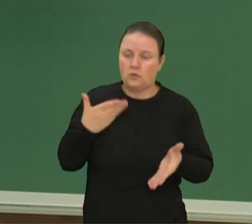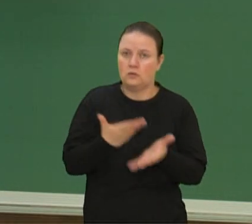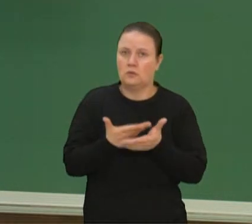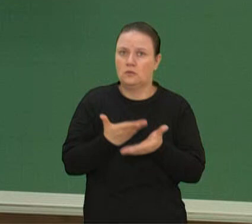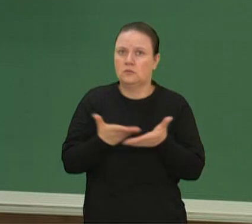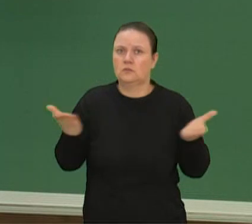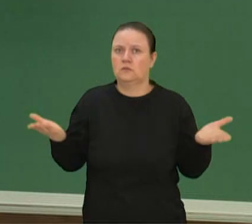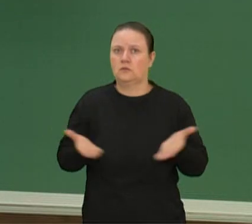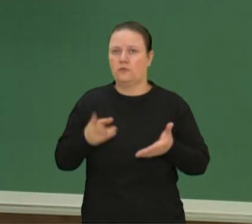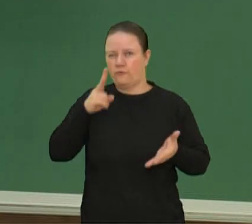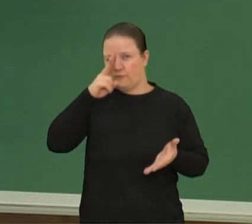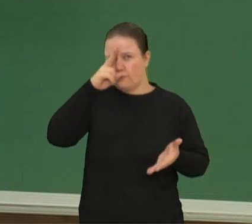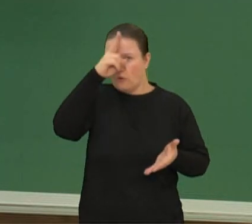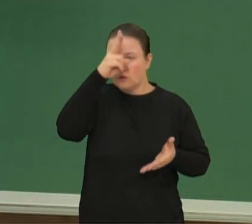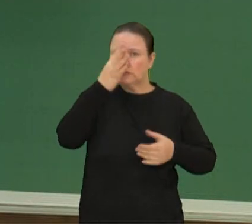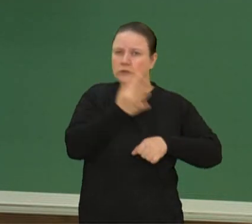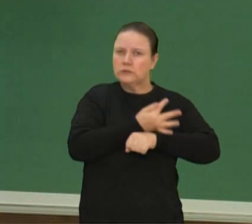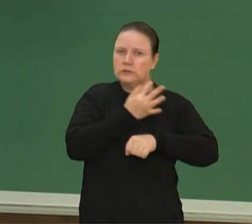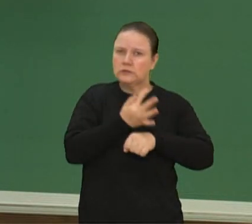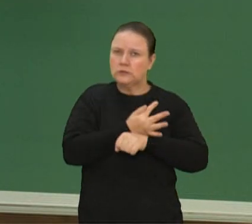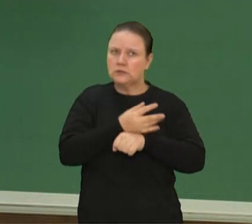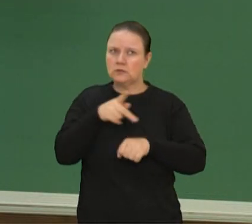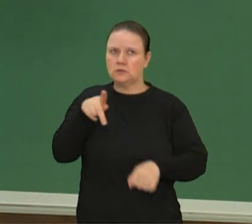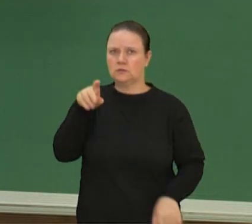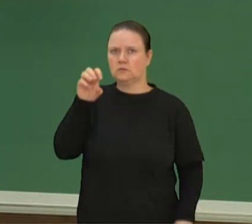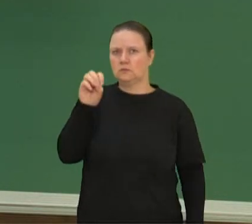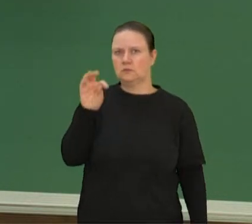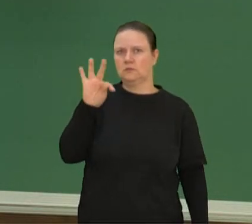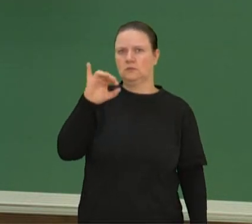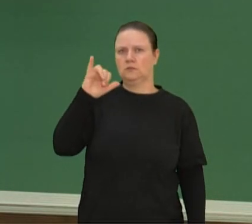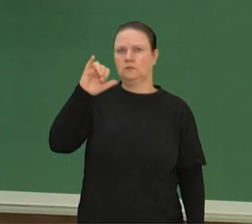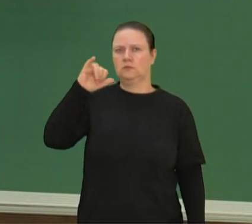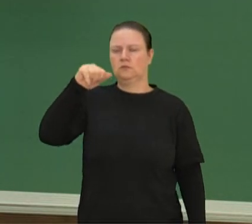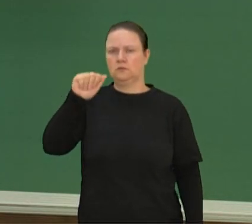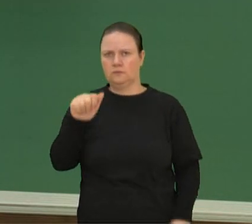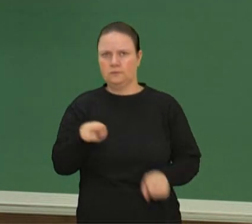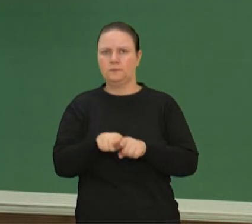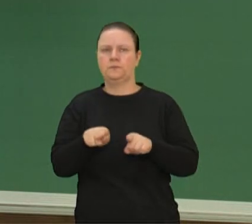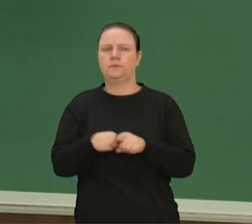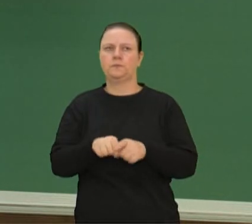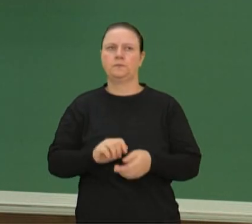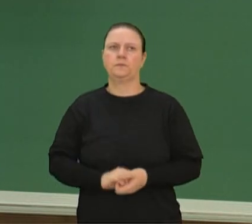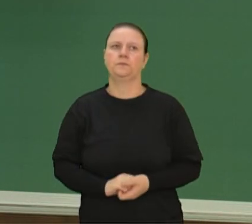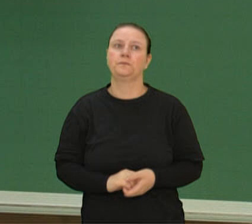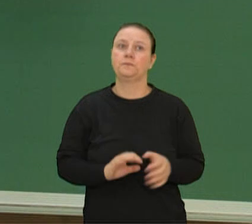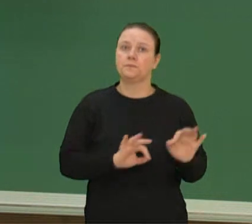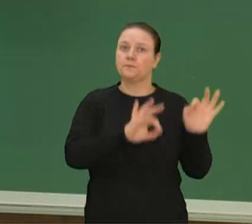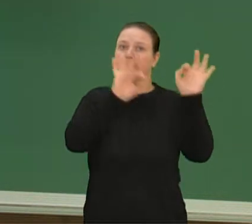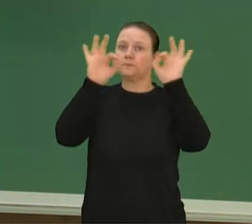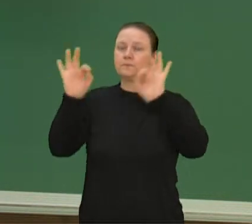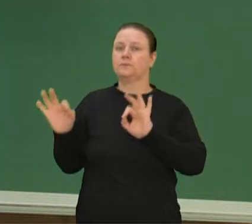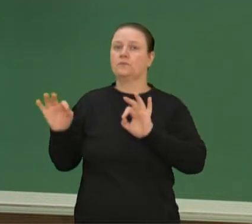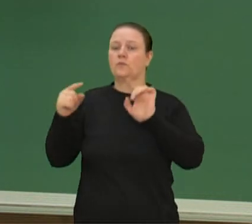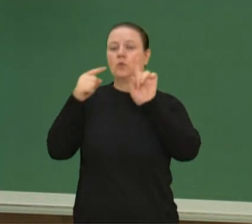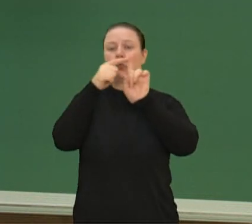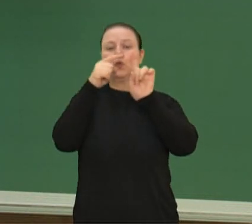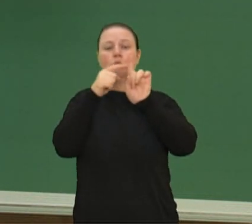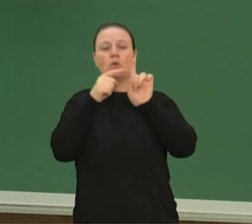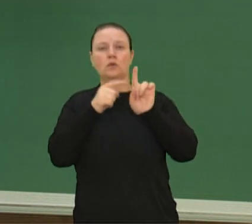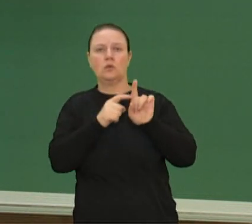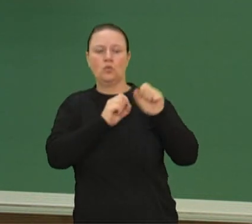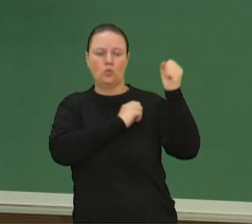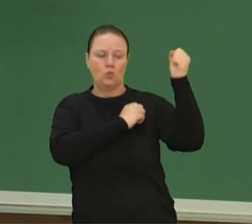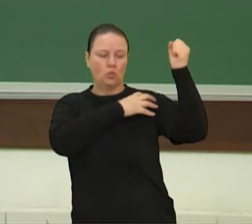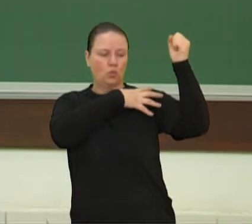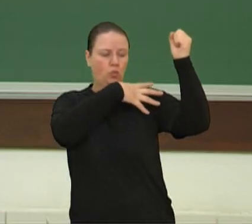será força, resistência e potência muscular. Então nós temos aí os tipos de contração